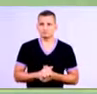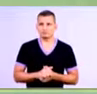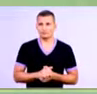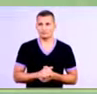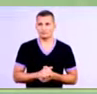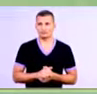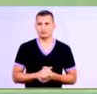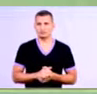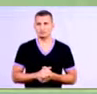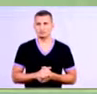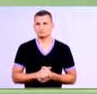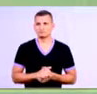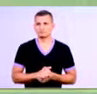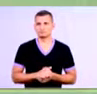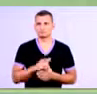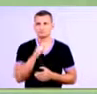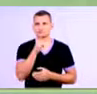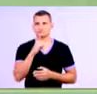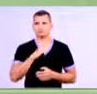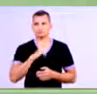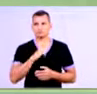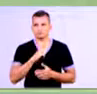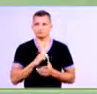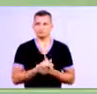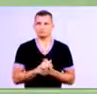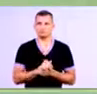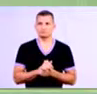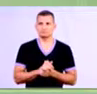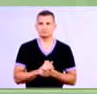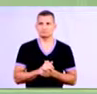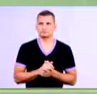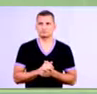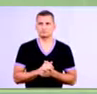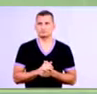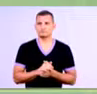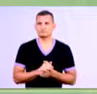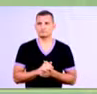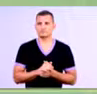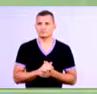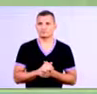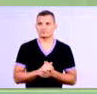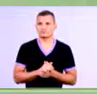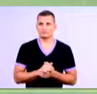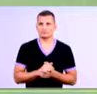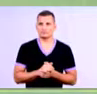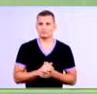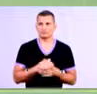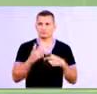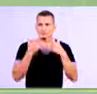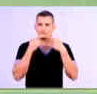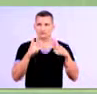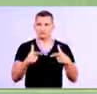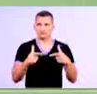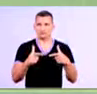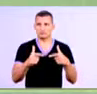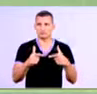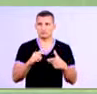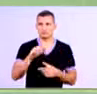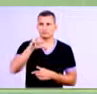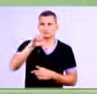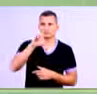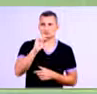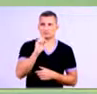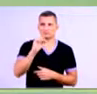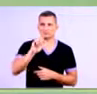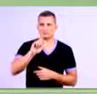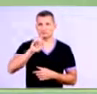Aqui tem uns estilos de diálogo que a gente vai ver. Esse daqui é um estilo a caractere, tá? Linguagem de log